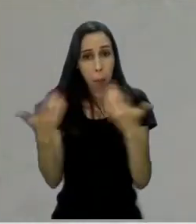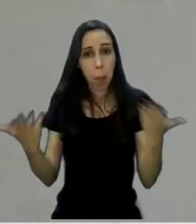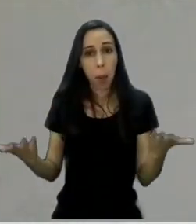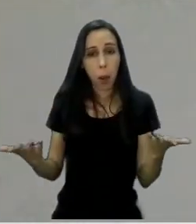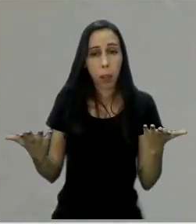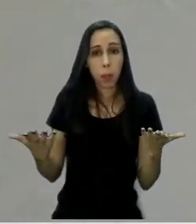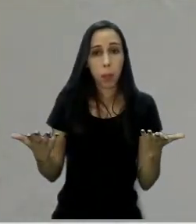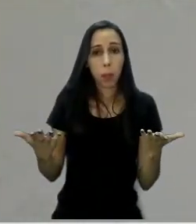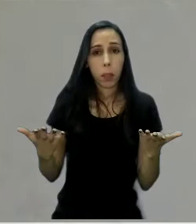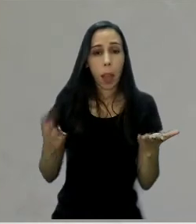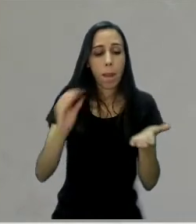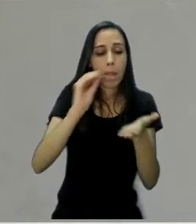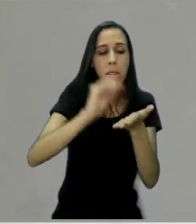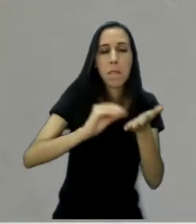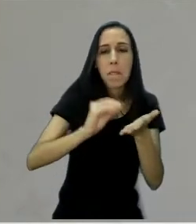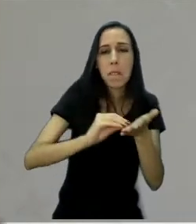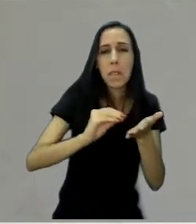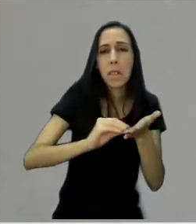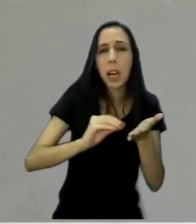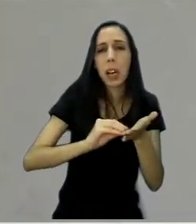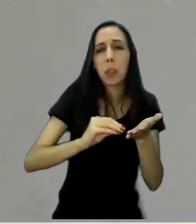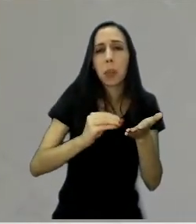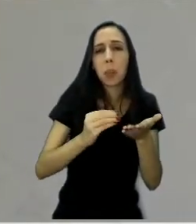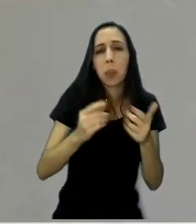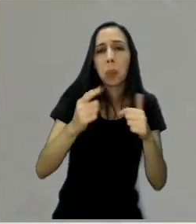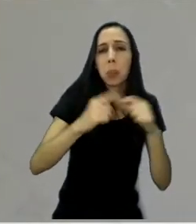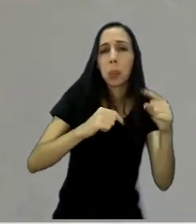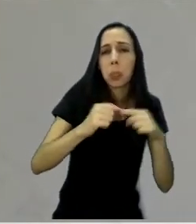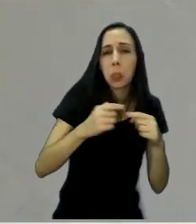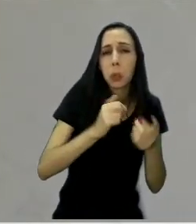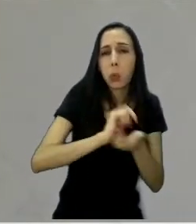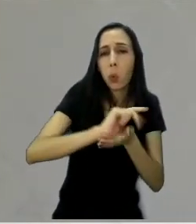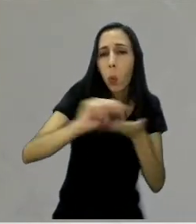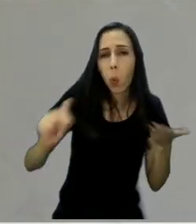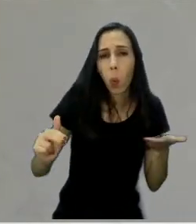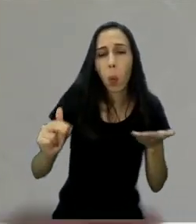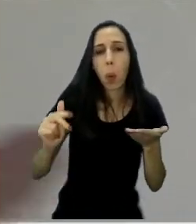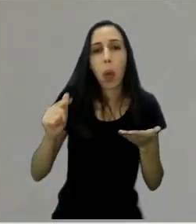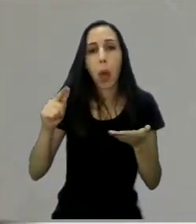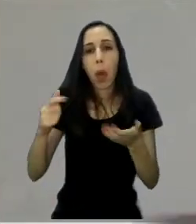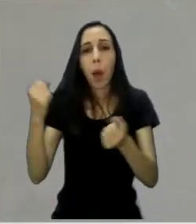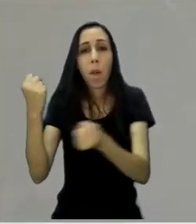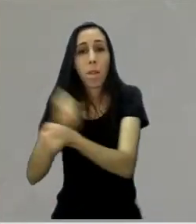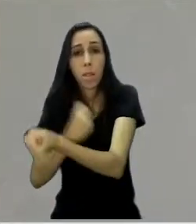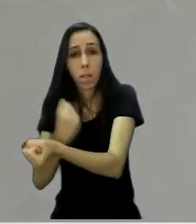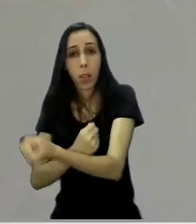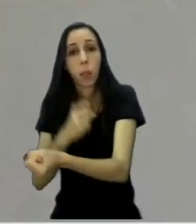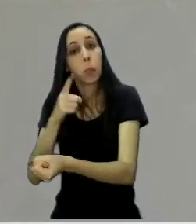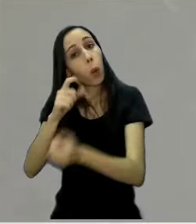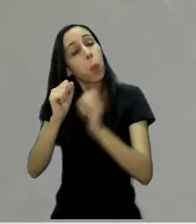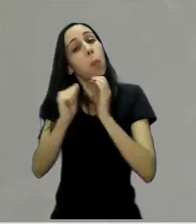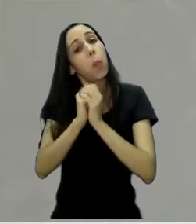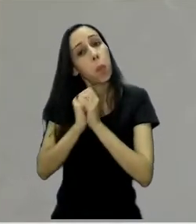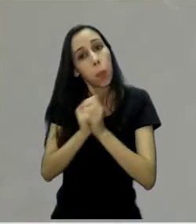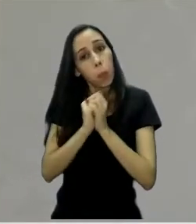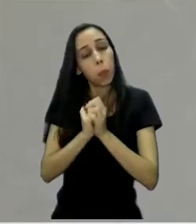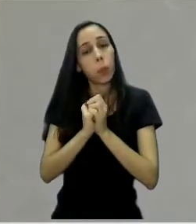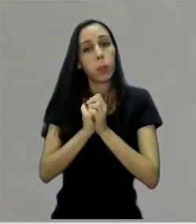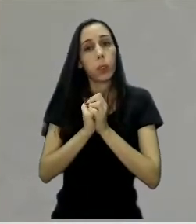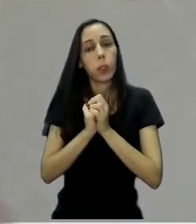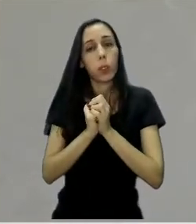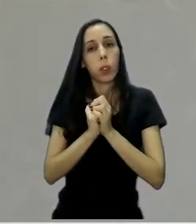desentendimentos? A carência das coisas? O vício de alguma